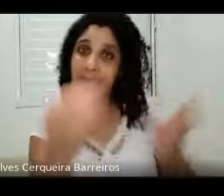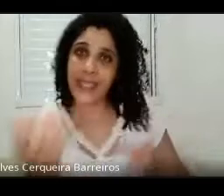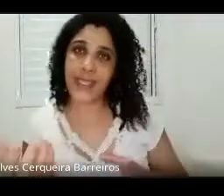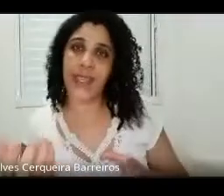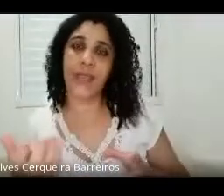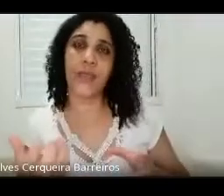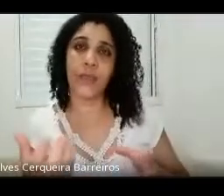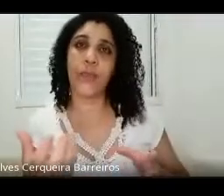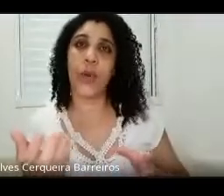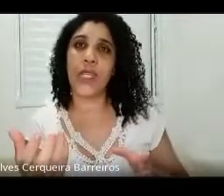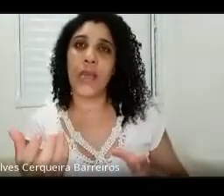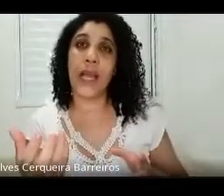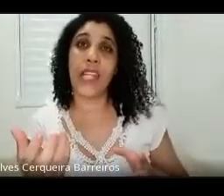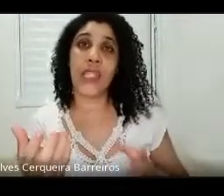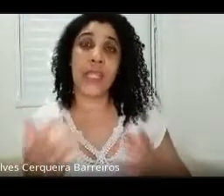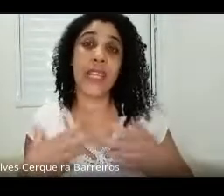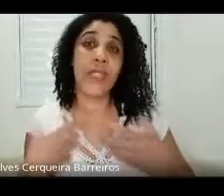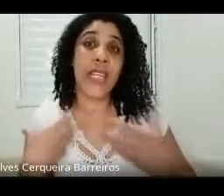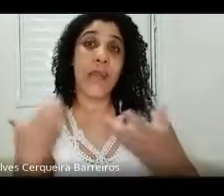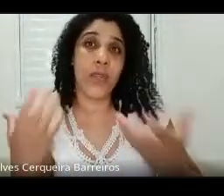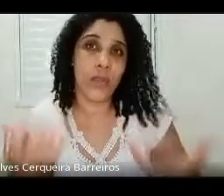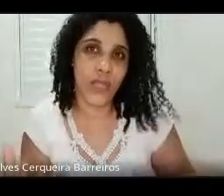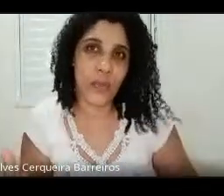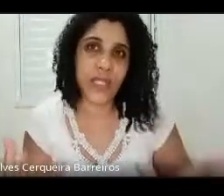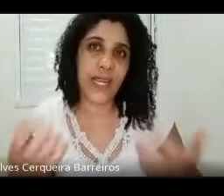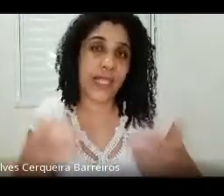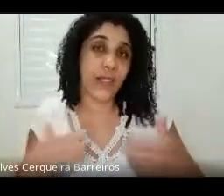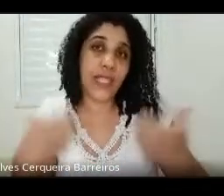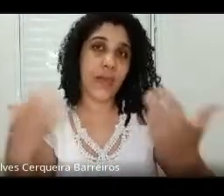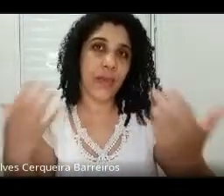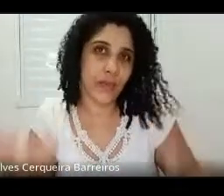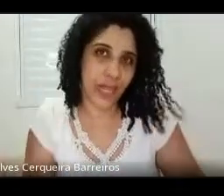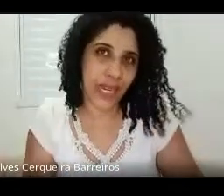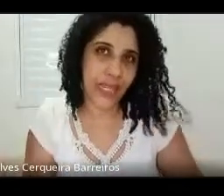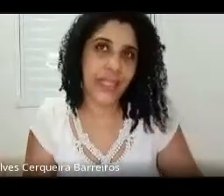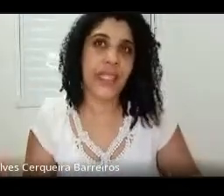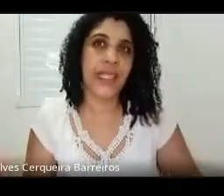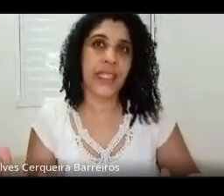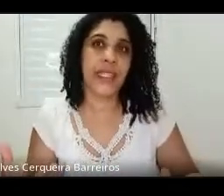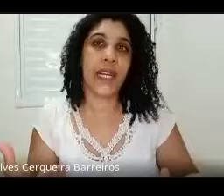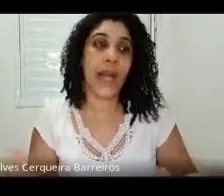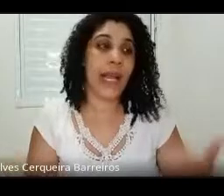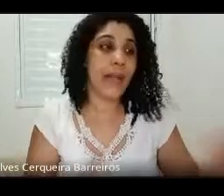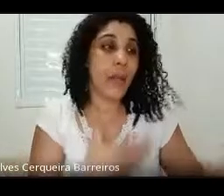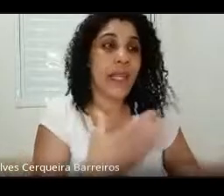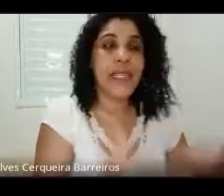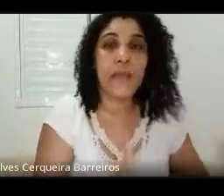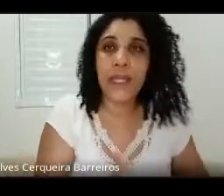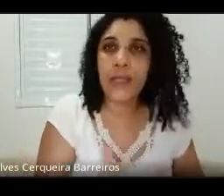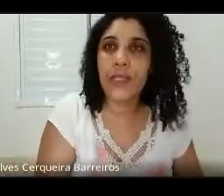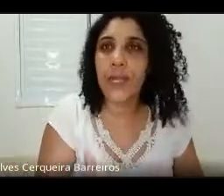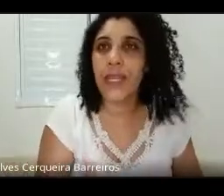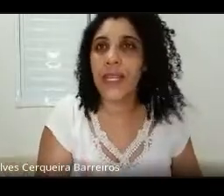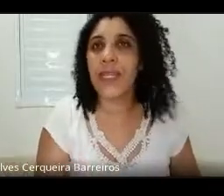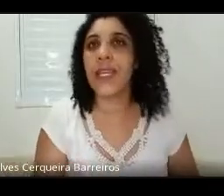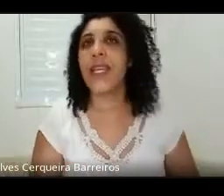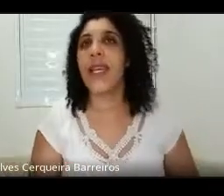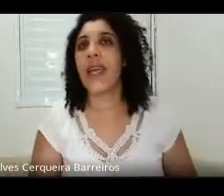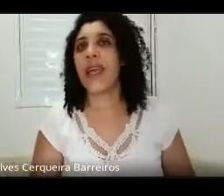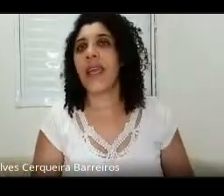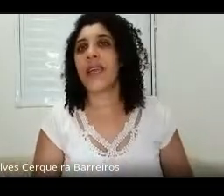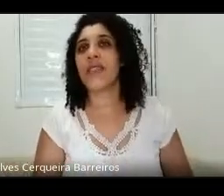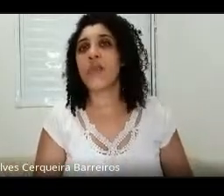até traz um pouco dessa bagagem, mas ela não sabe como se expressar, ela não sabe como falar. Então, ela acaba não participando também